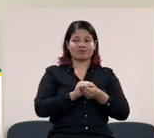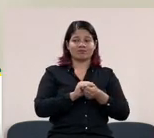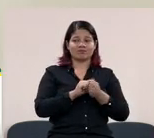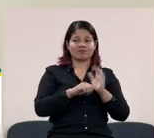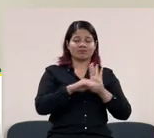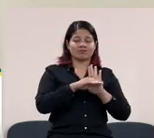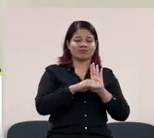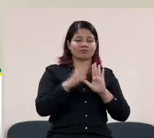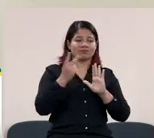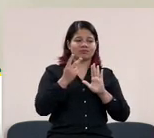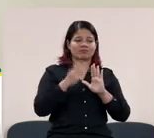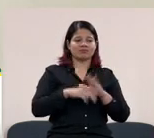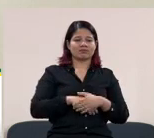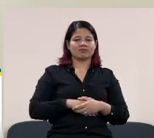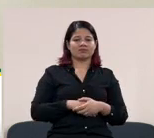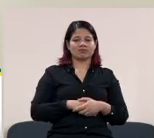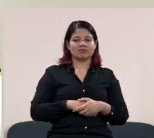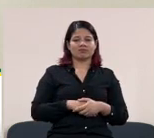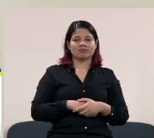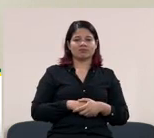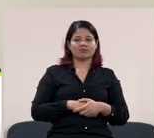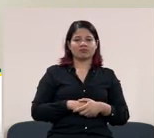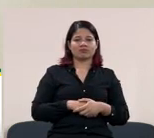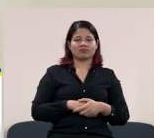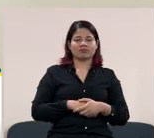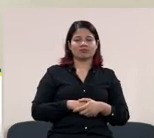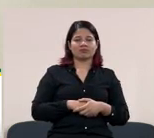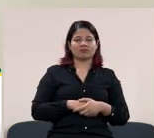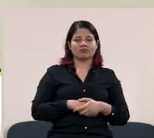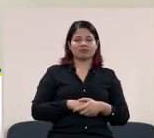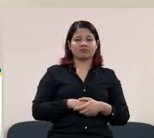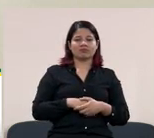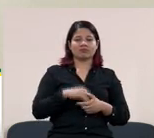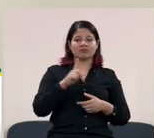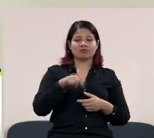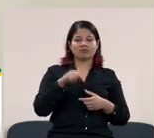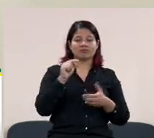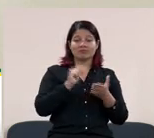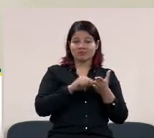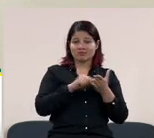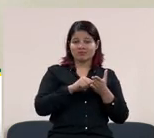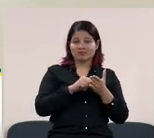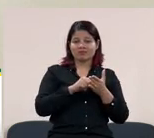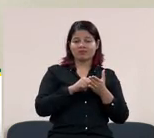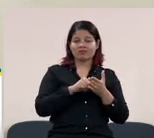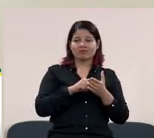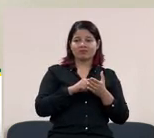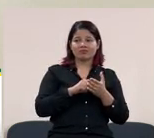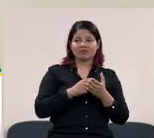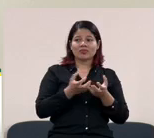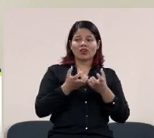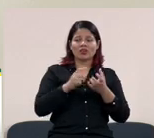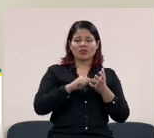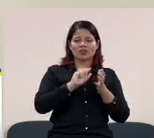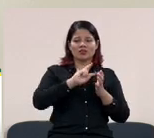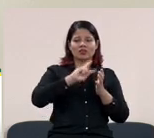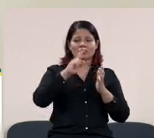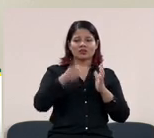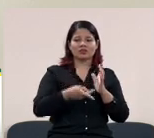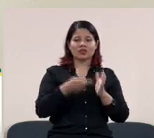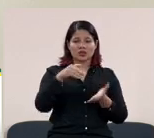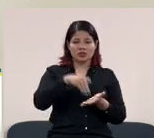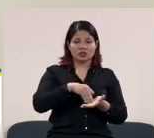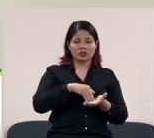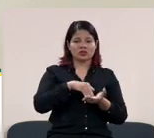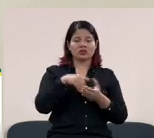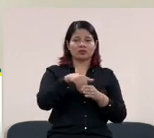da pauta, que, como eu disse anteriormente, foi um pedido do Ministério Público. Gostaria apenas de inverter a ordem, que